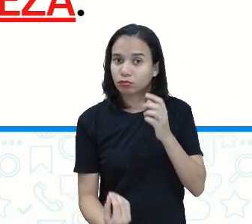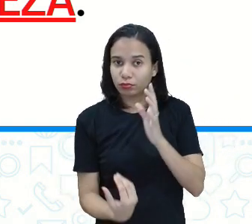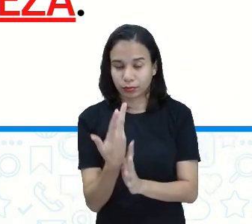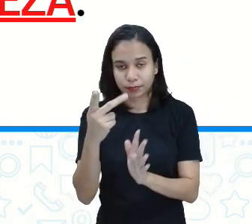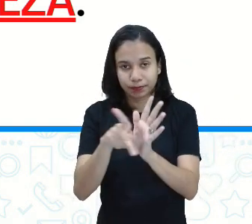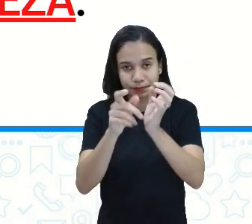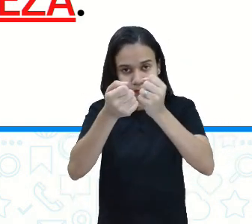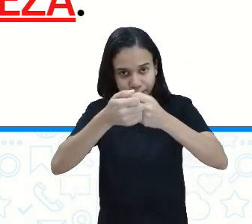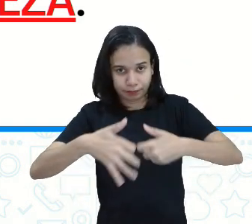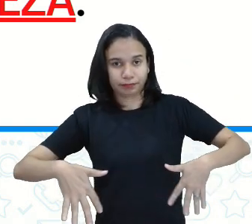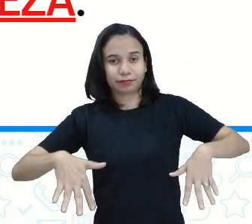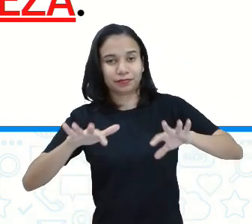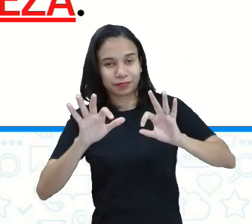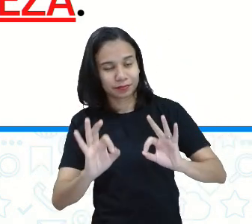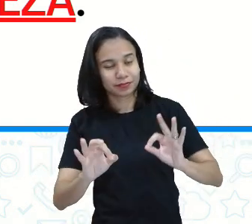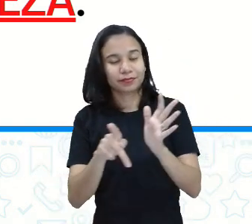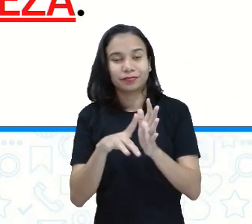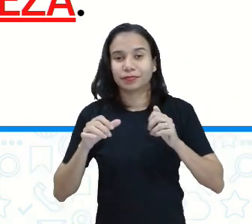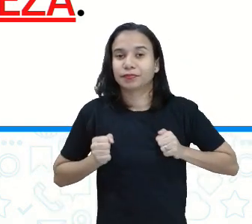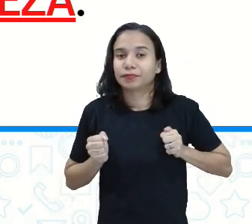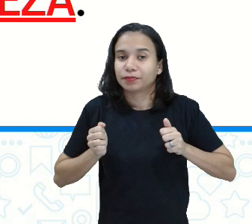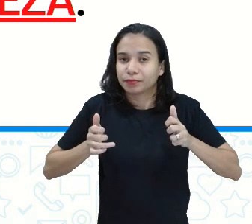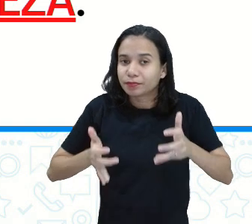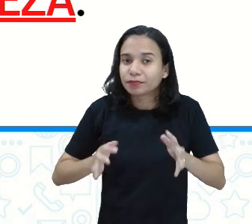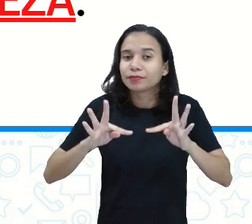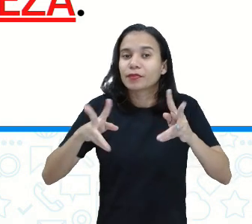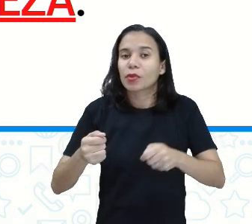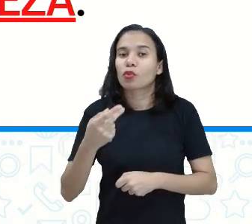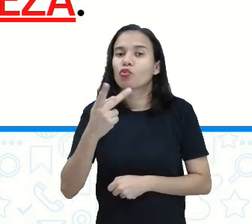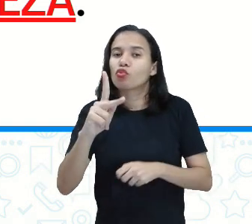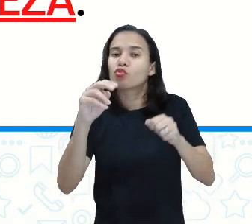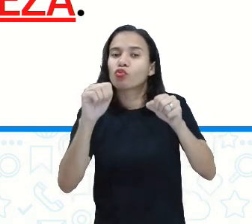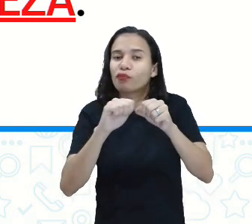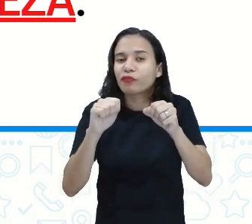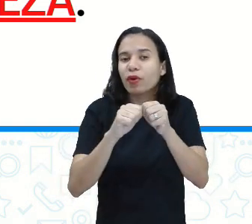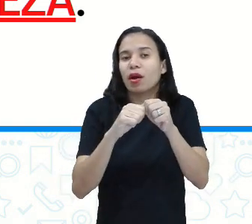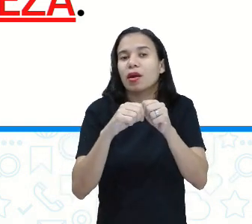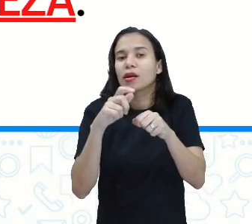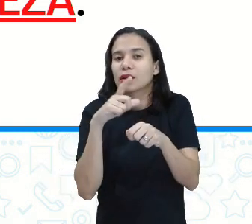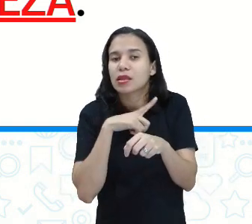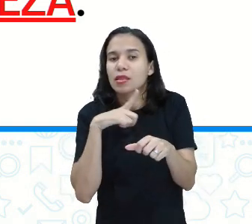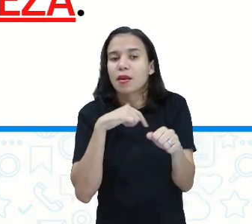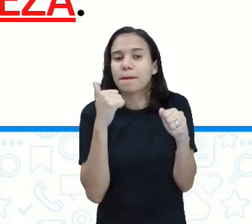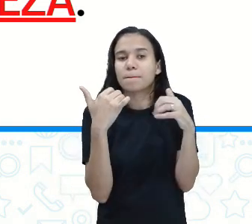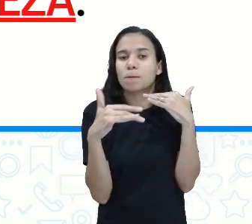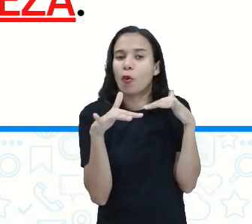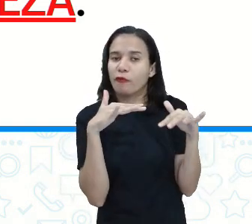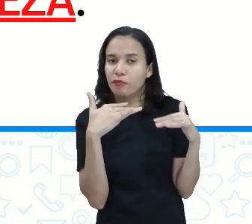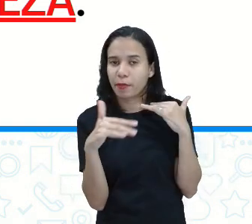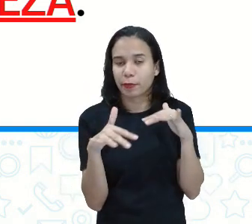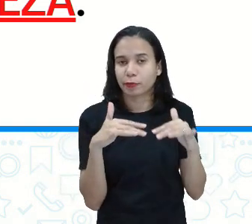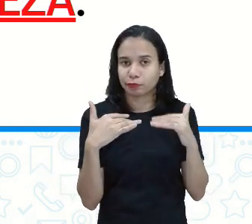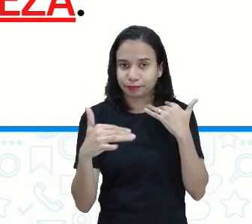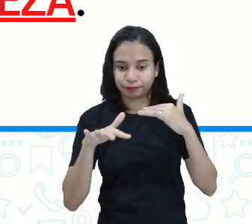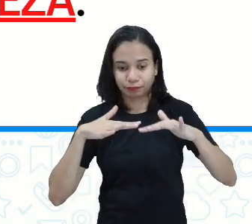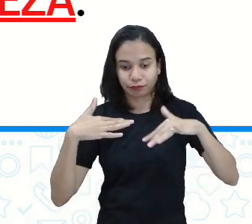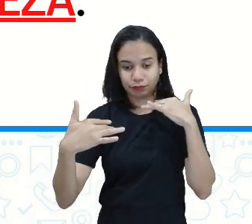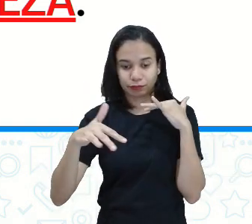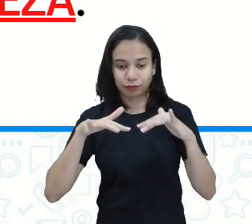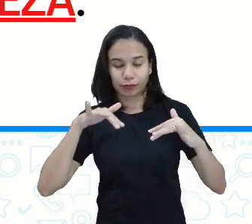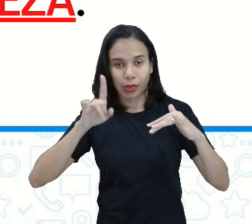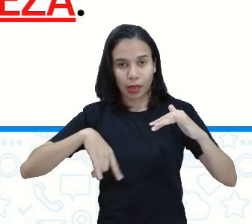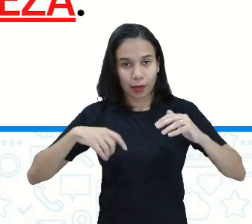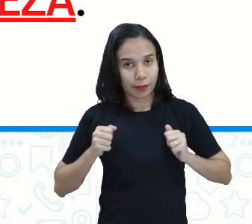natureza, tá? Então, a ação, tudo aquilo que você faz que tem um movimento, como o próprio nome diz,